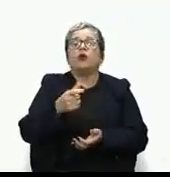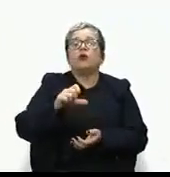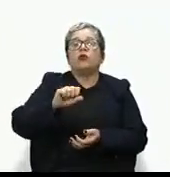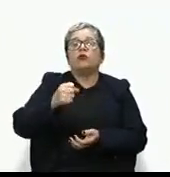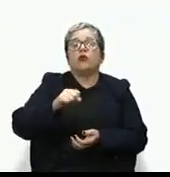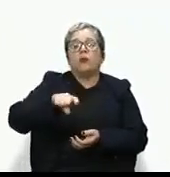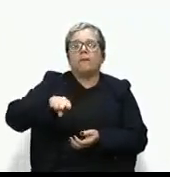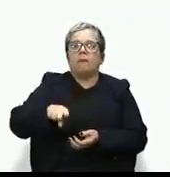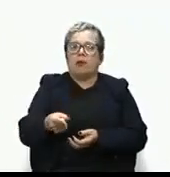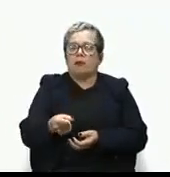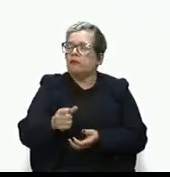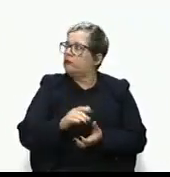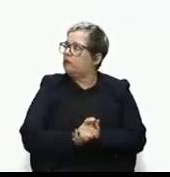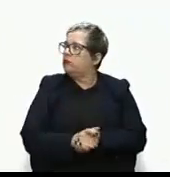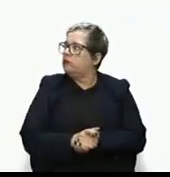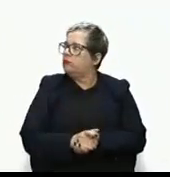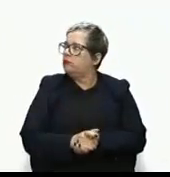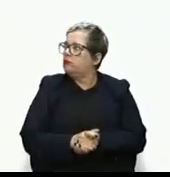18 mil,